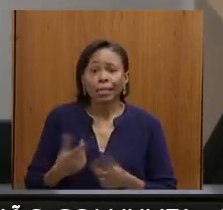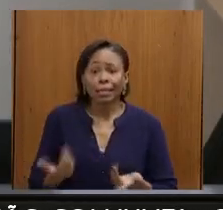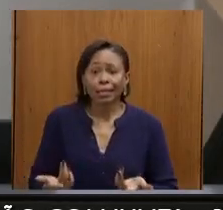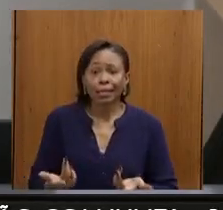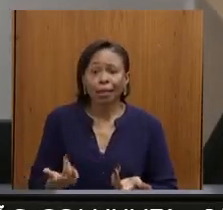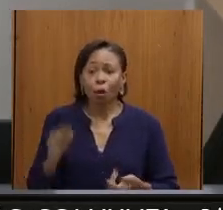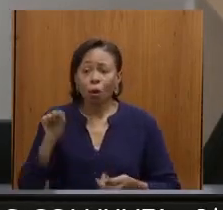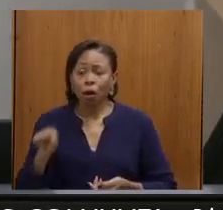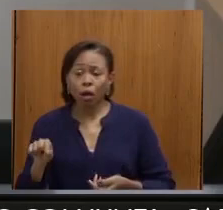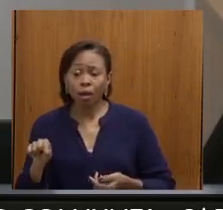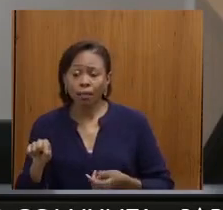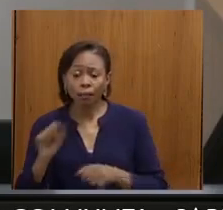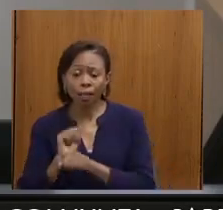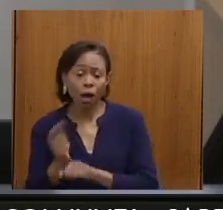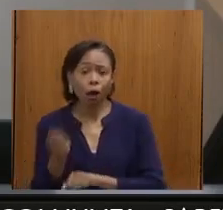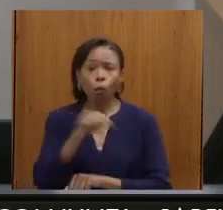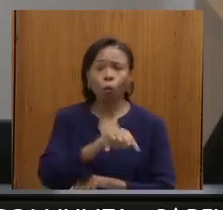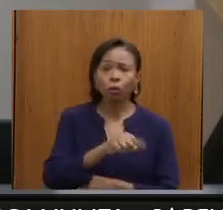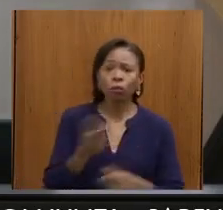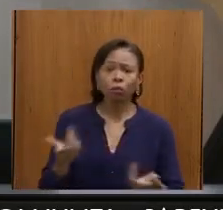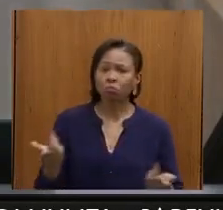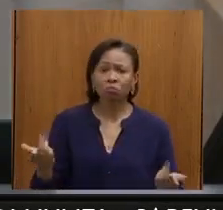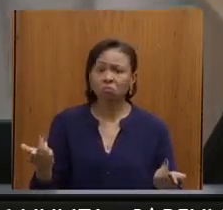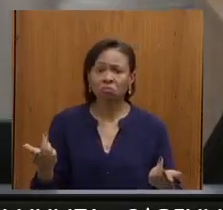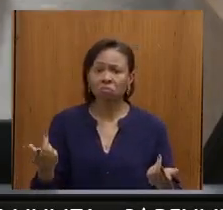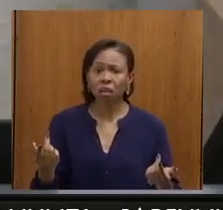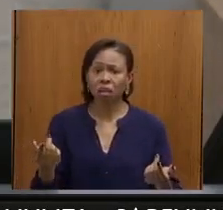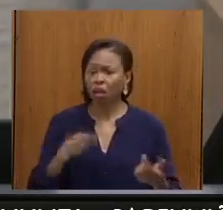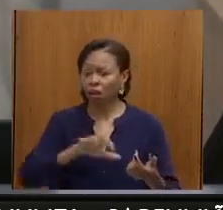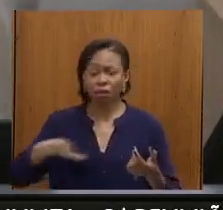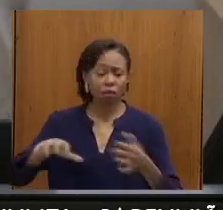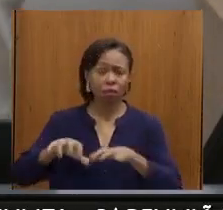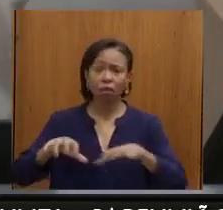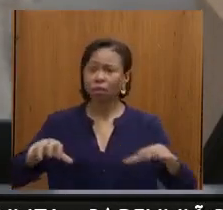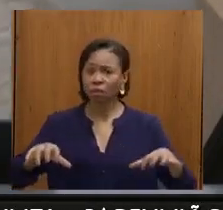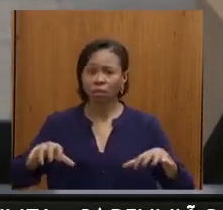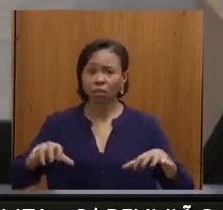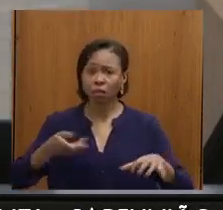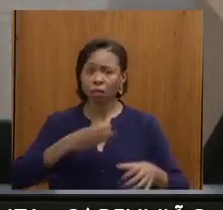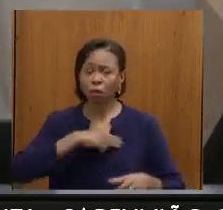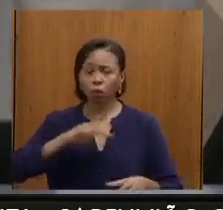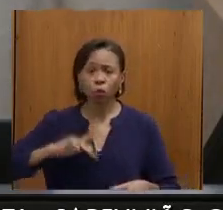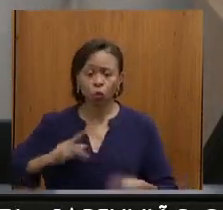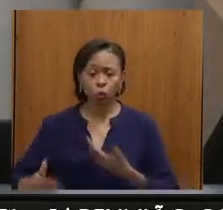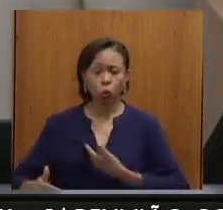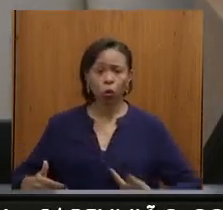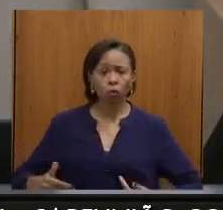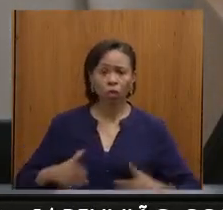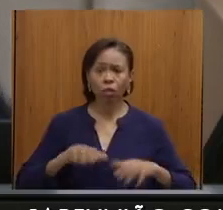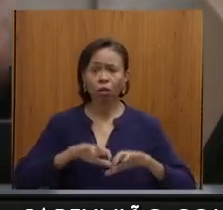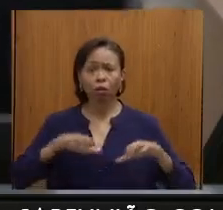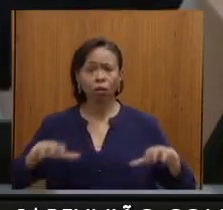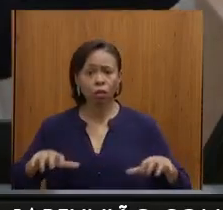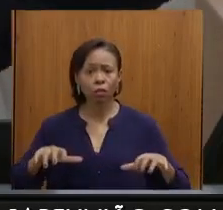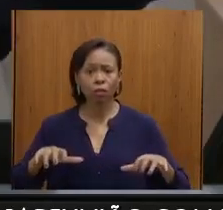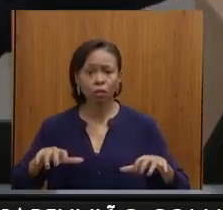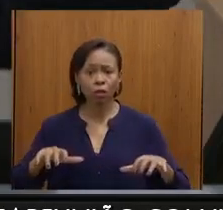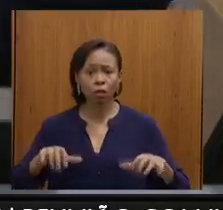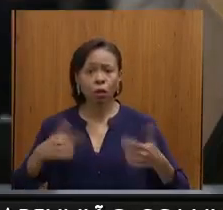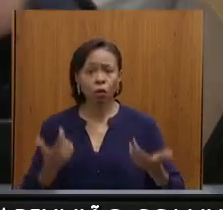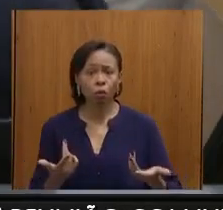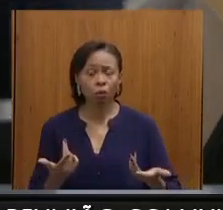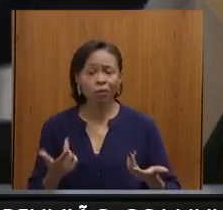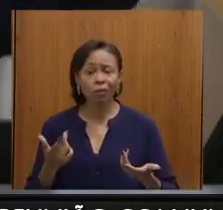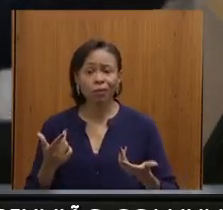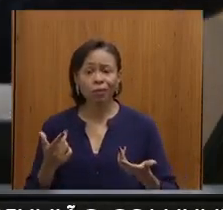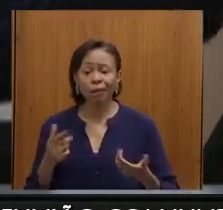esperar o outro, não tem nada a ver um com o outro. um é reparação de famílias, outro é compensação de